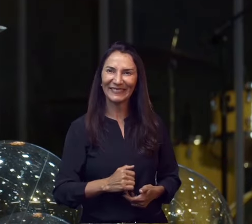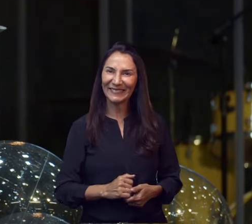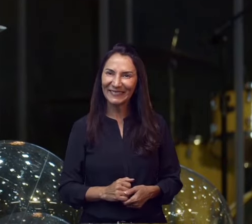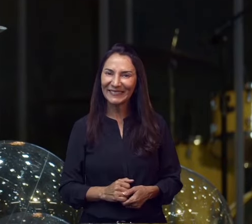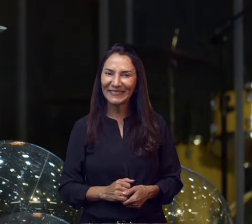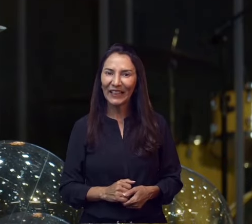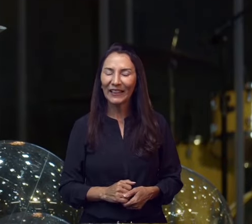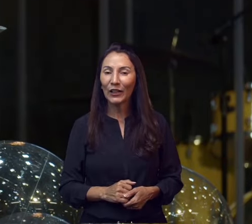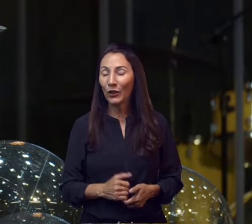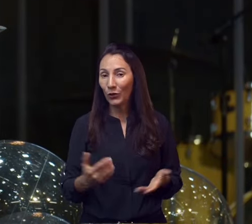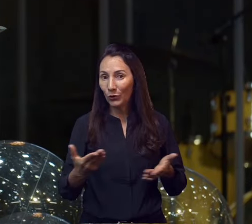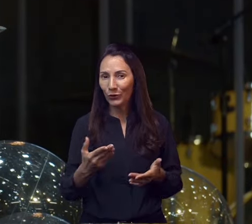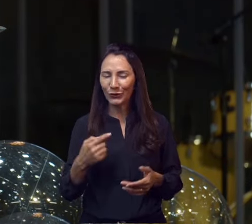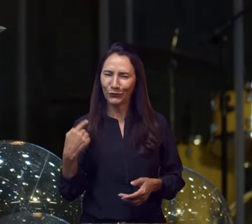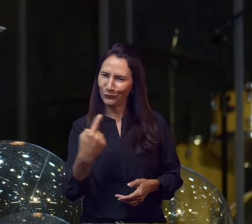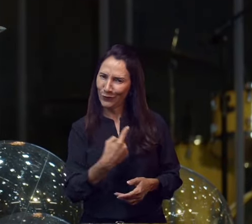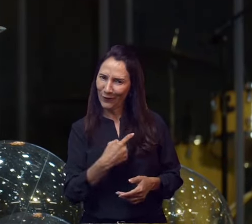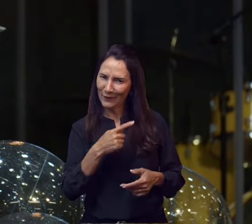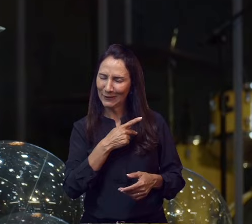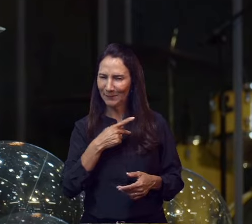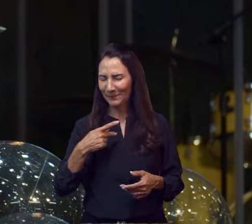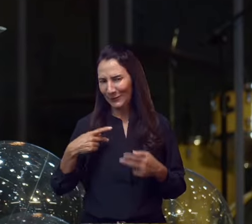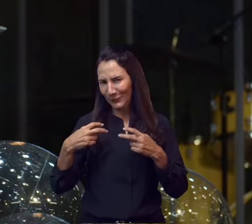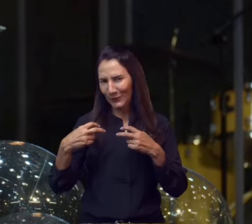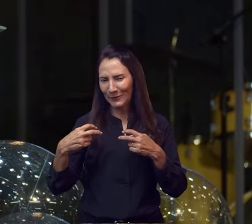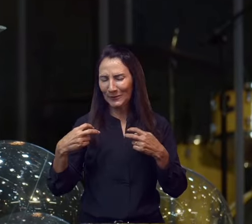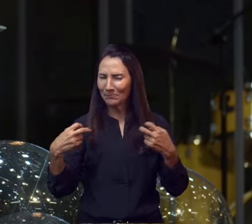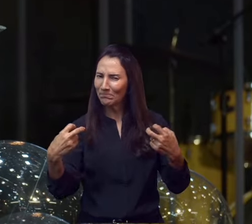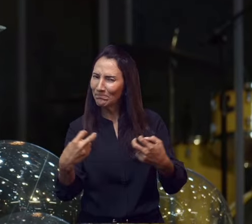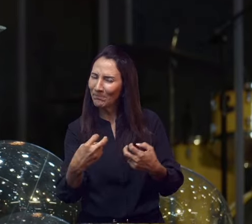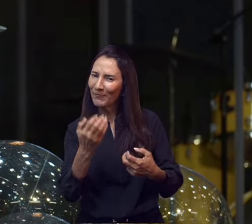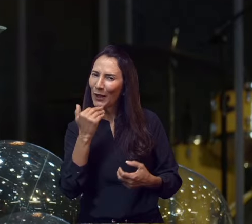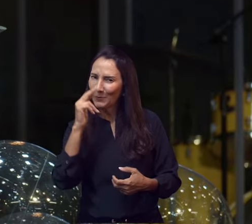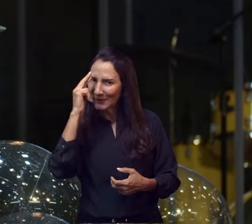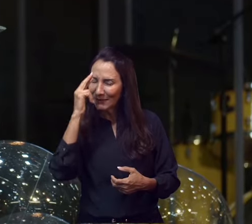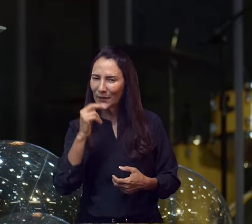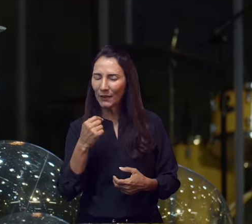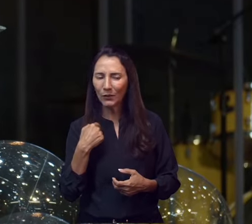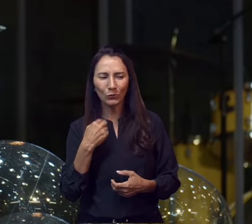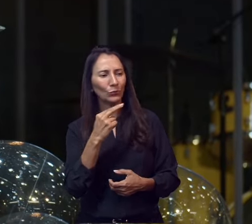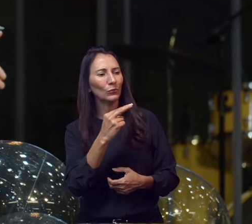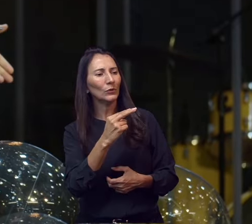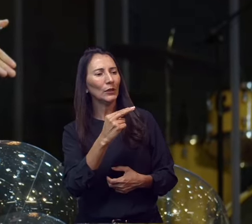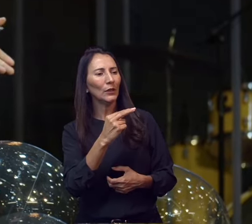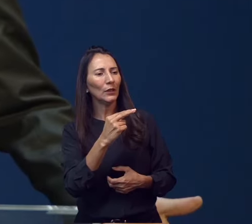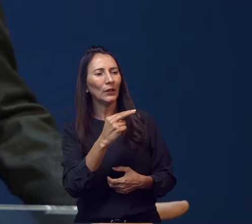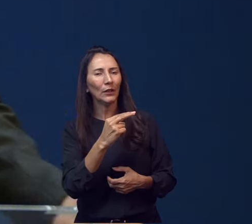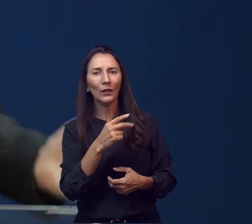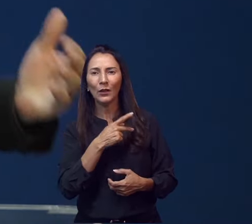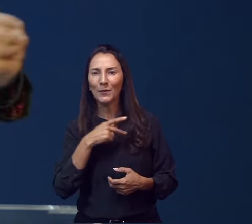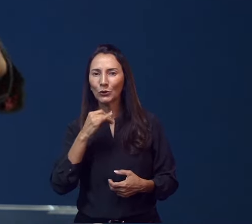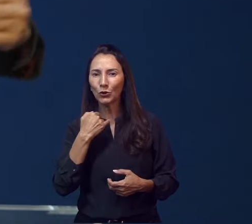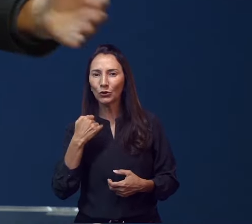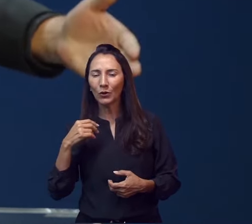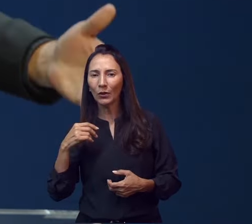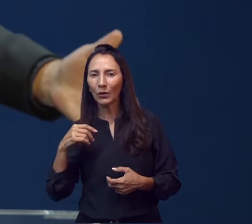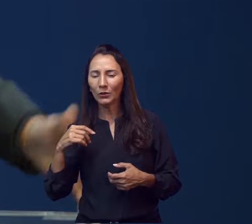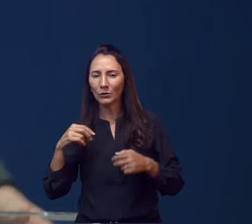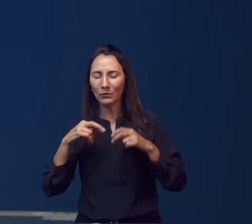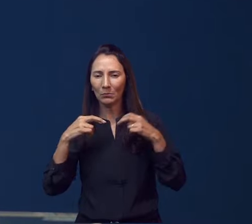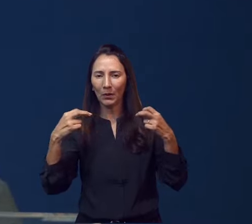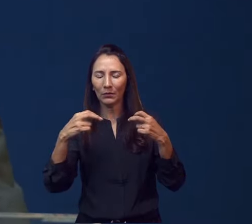hoje a gente estava almoçando e eu olhei para mesa do lado daqui a pouco Pastor Jorge não tava do nosso lado já tava na mesa